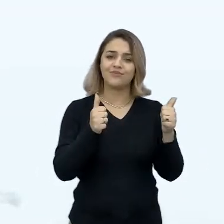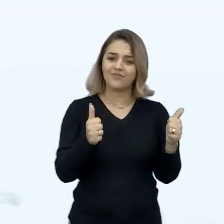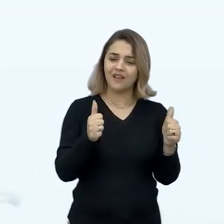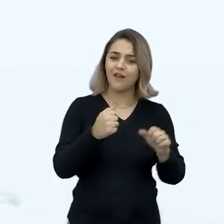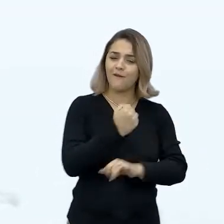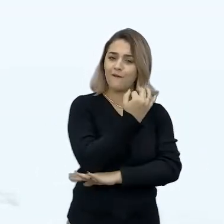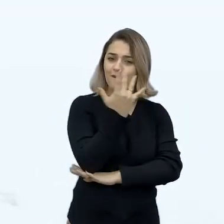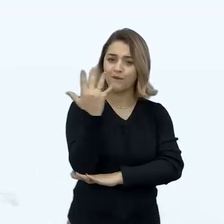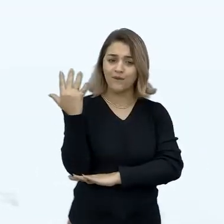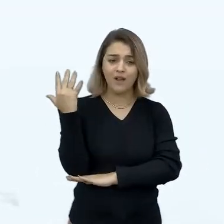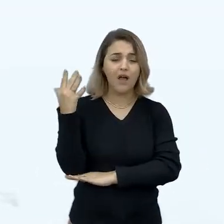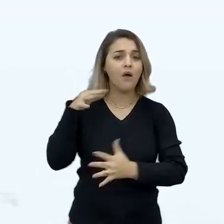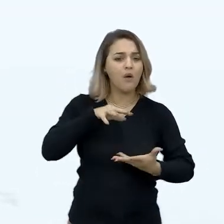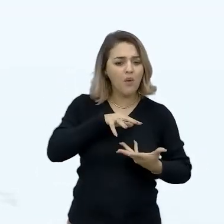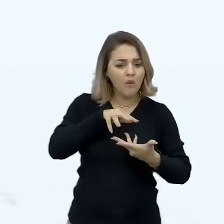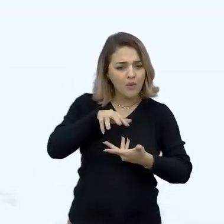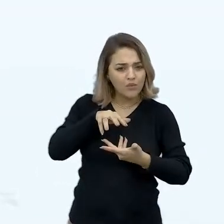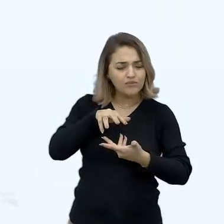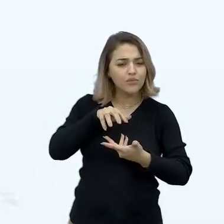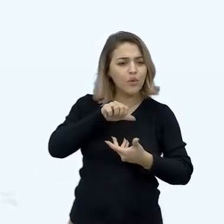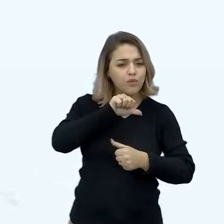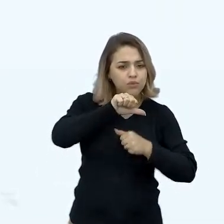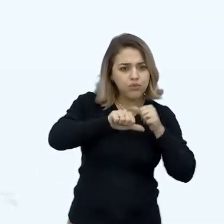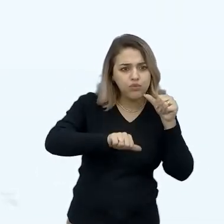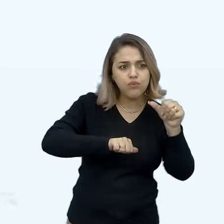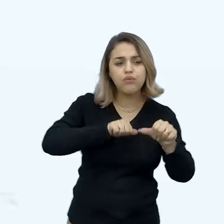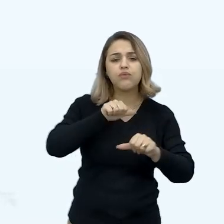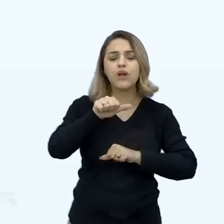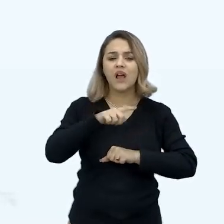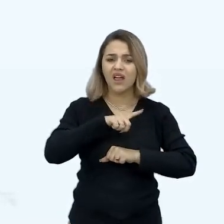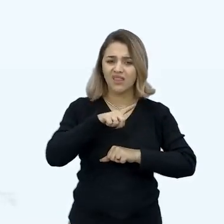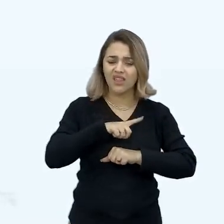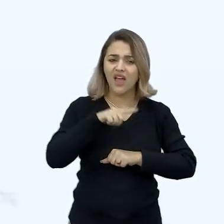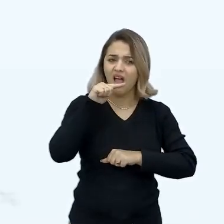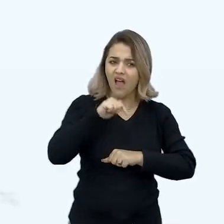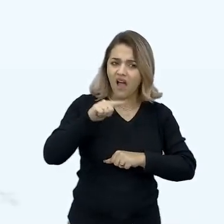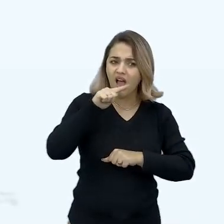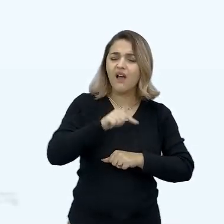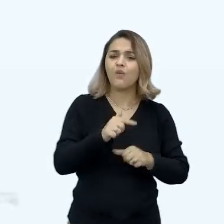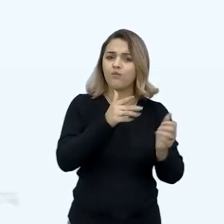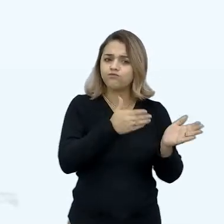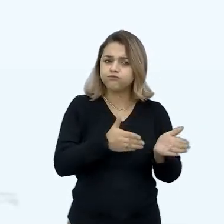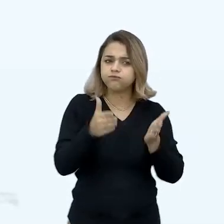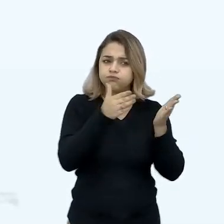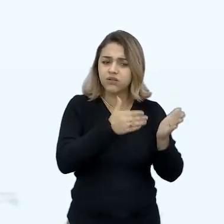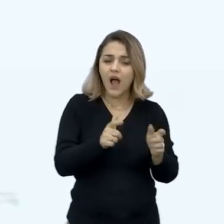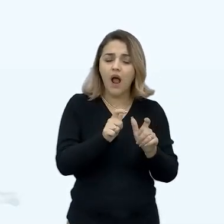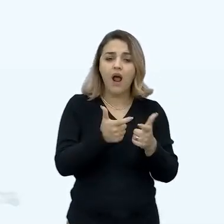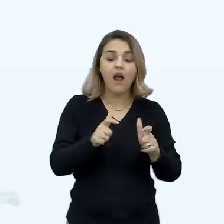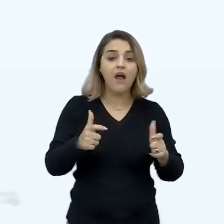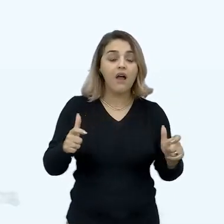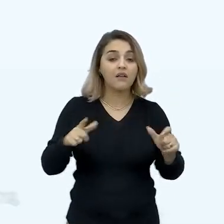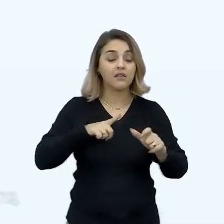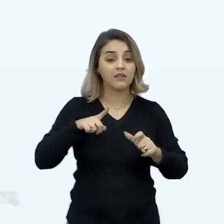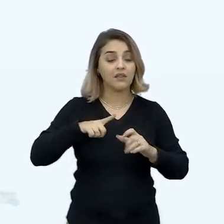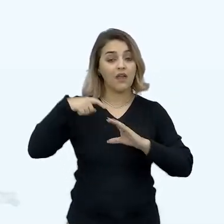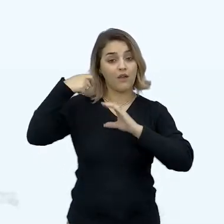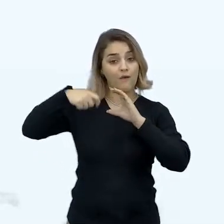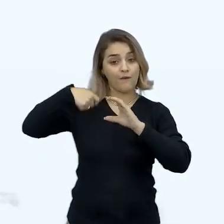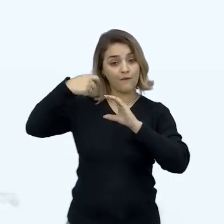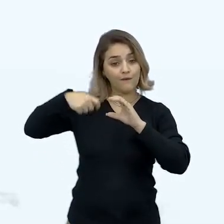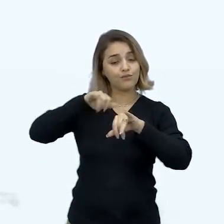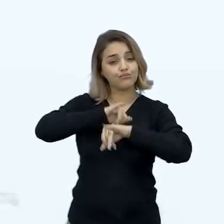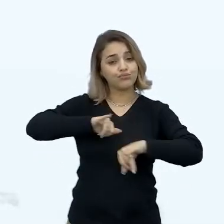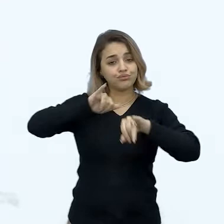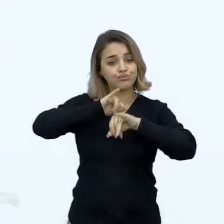O mundo está em constantes mudanças. Cada vez mais aumenta a demanda por água, energia e solo. Esse vídeo, divulgado pela